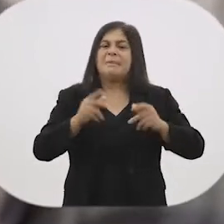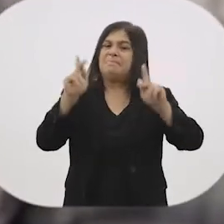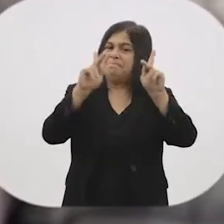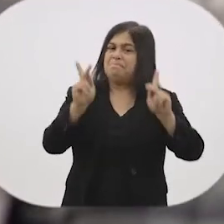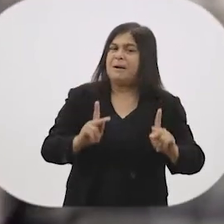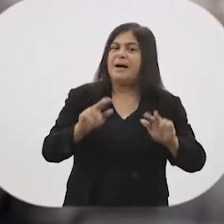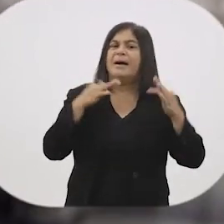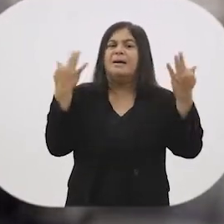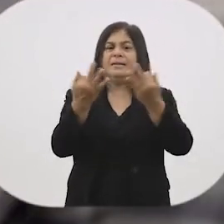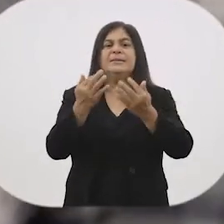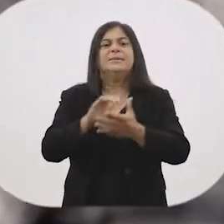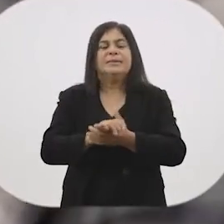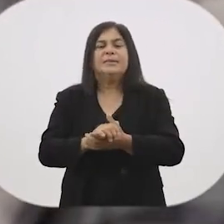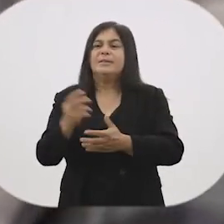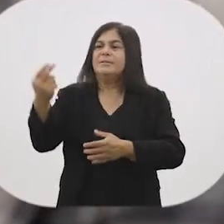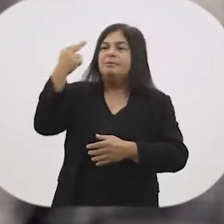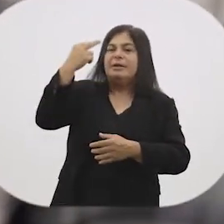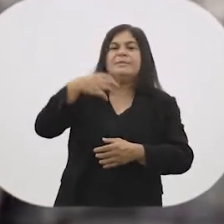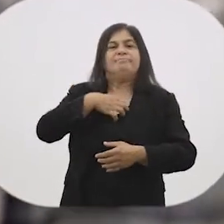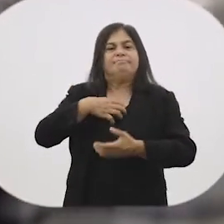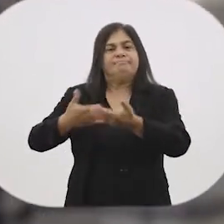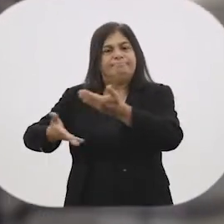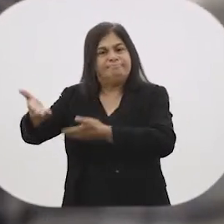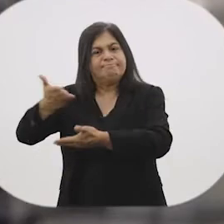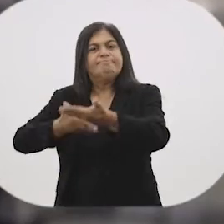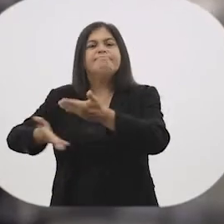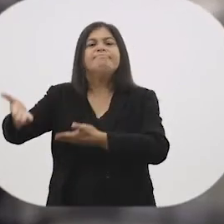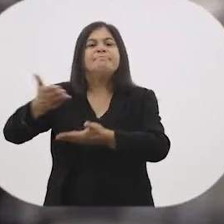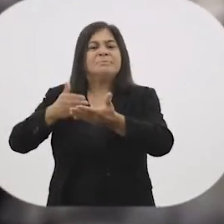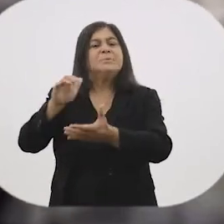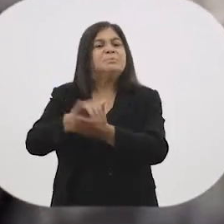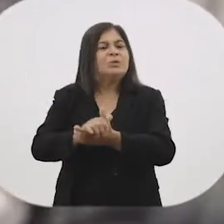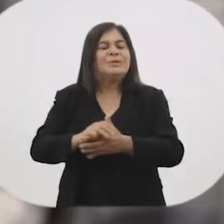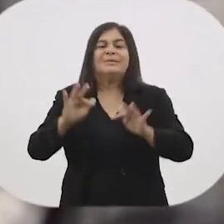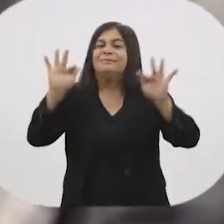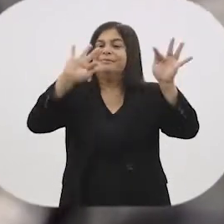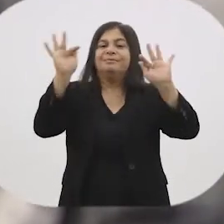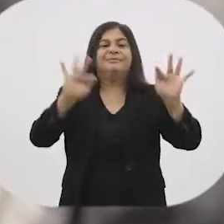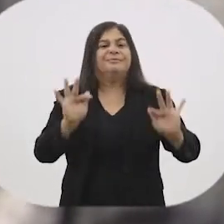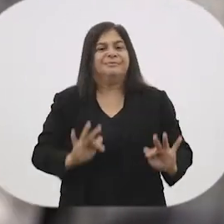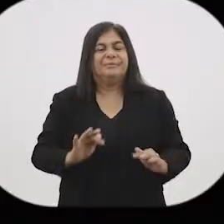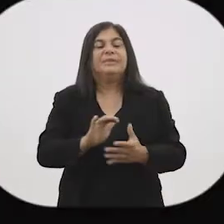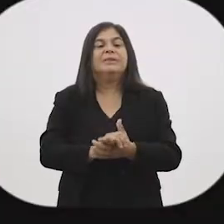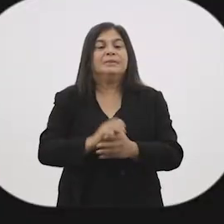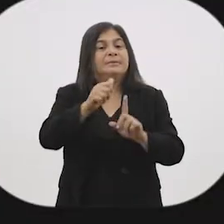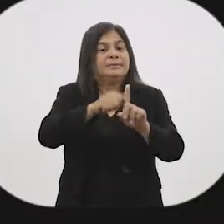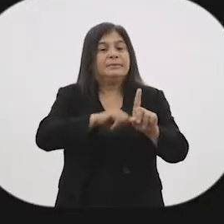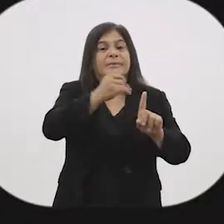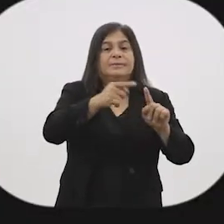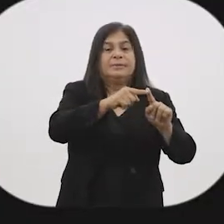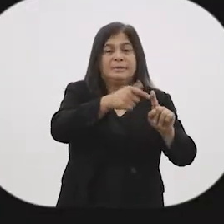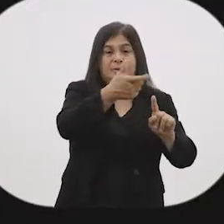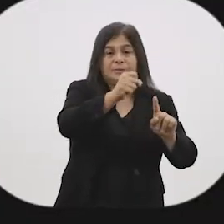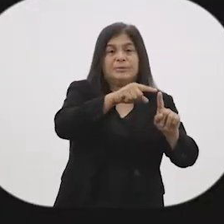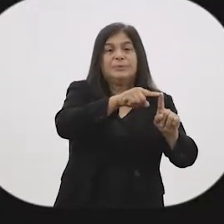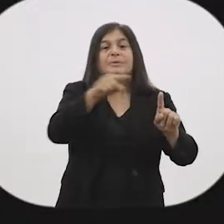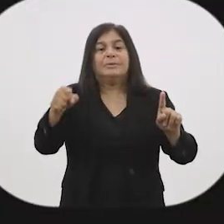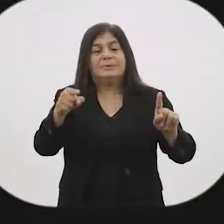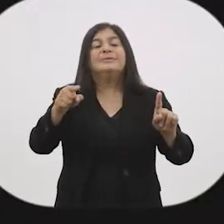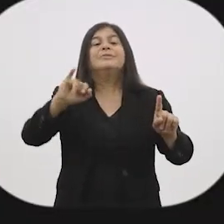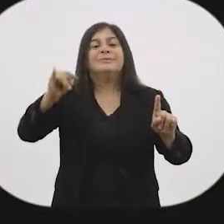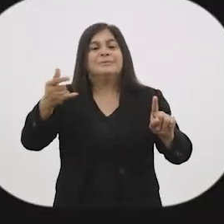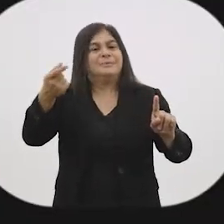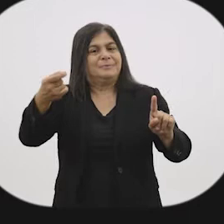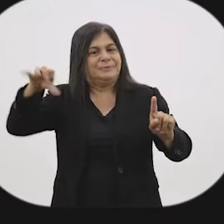esposa está me vendo com outros olhos eu estou me sentindo feliz de janeiro de 2018 a